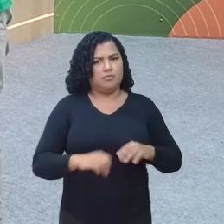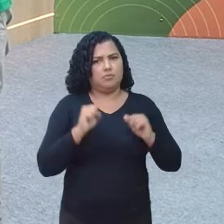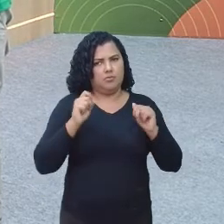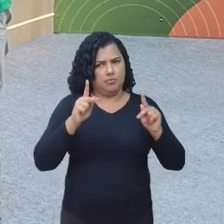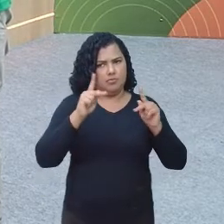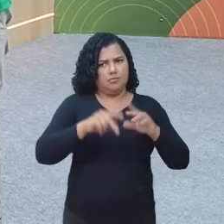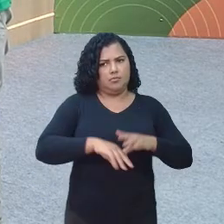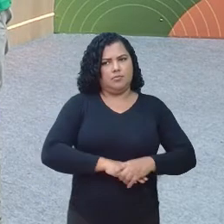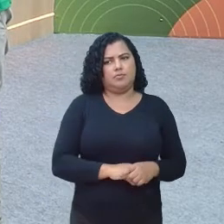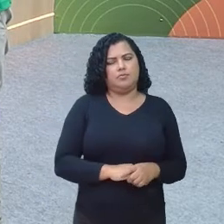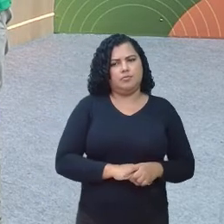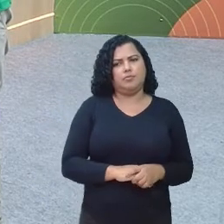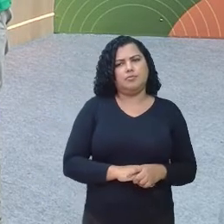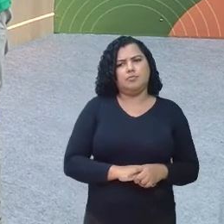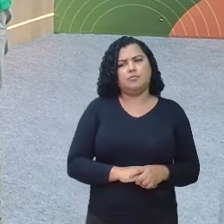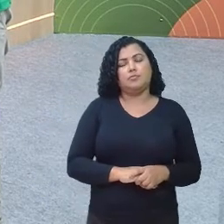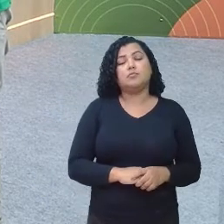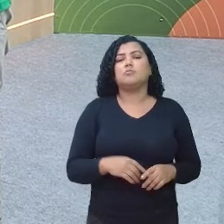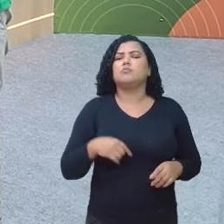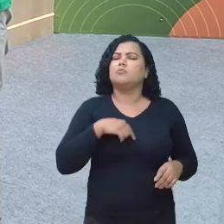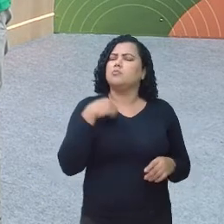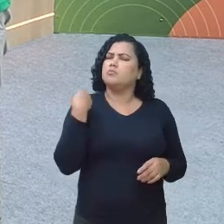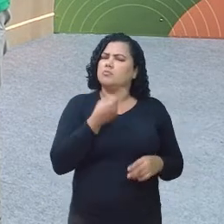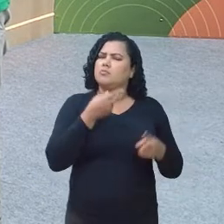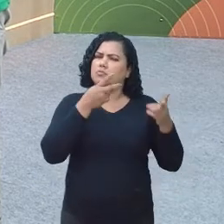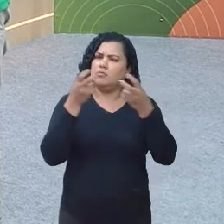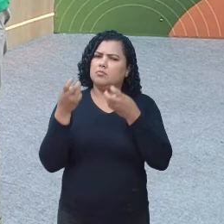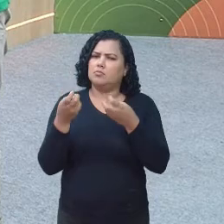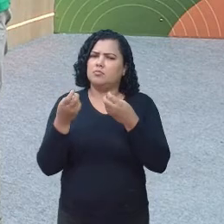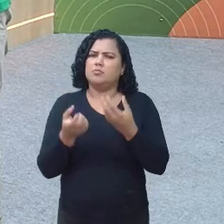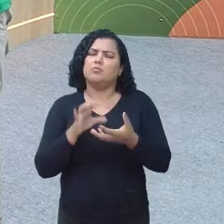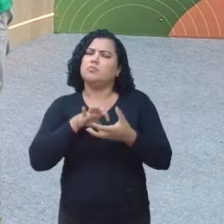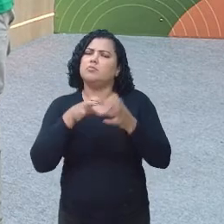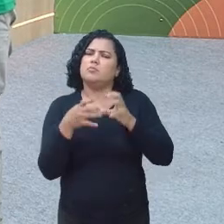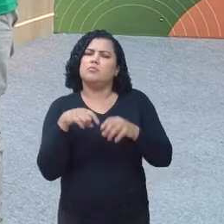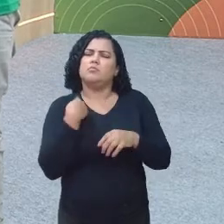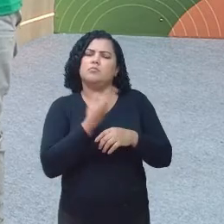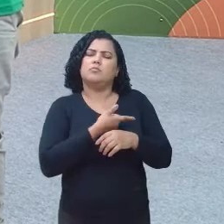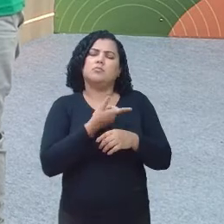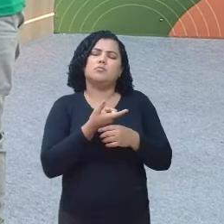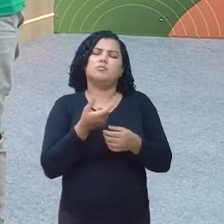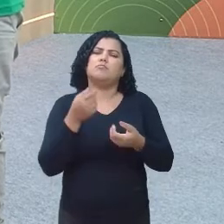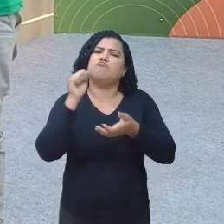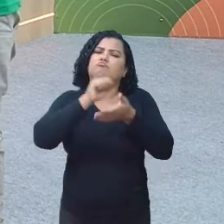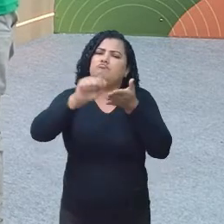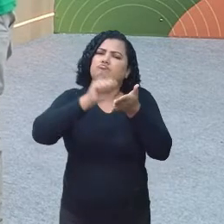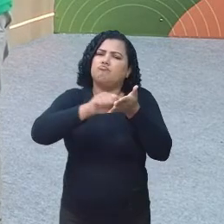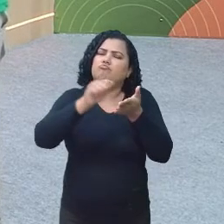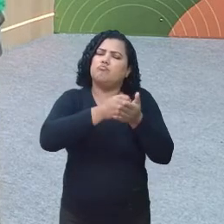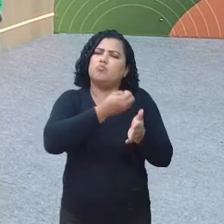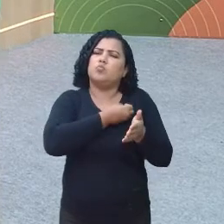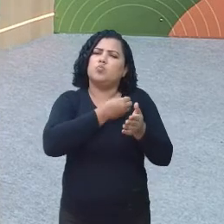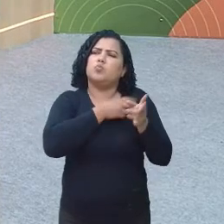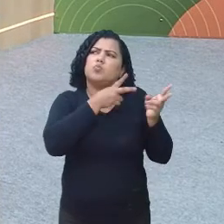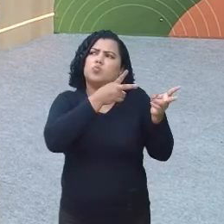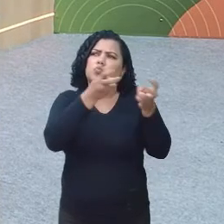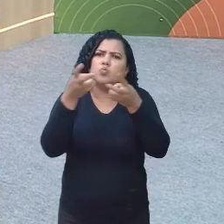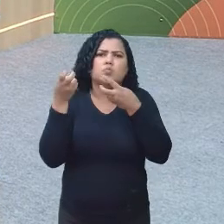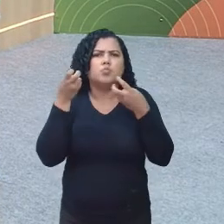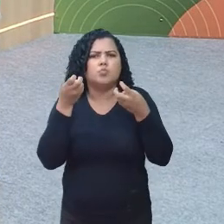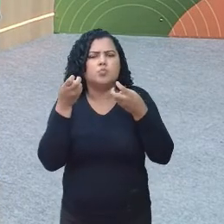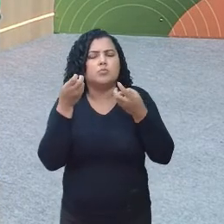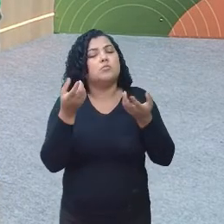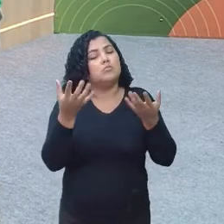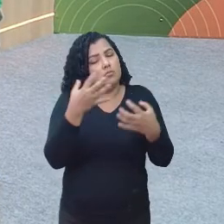tá bom? Então, a gente percebe que essas são maneiras da gente escrever esses números e a gente vai perceber que